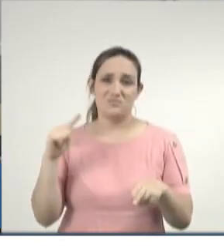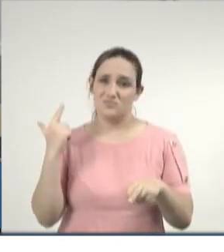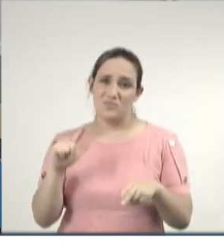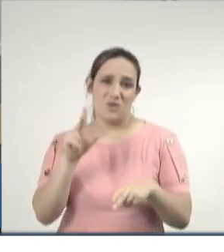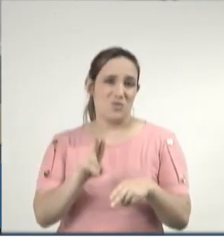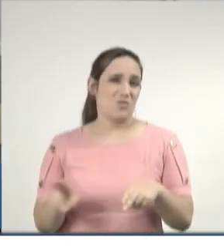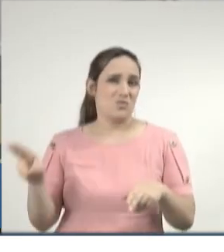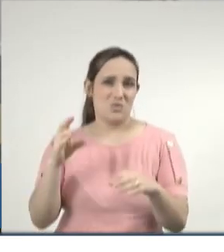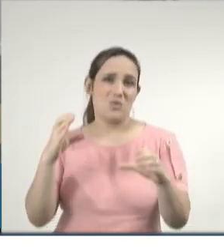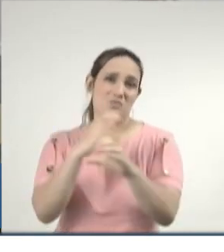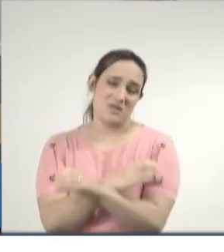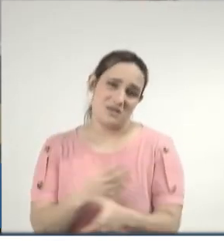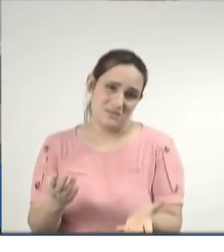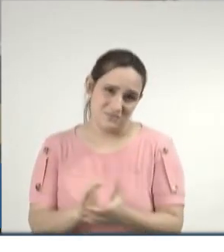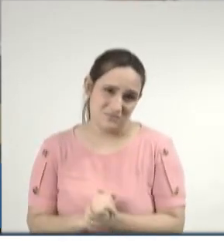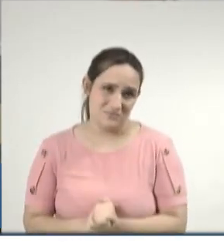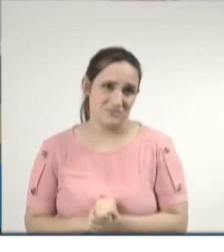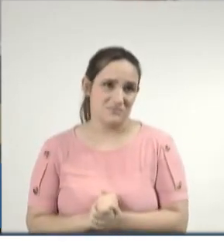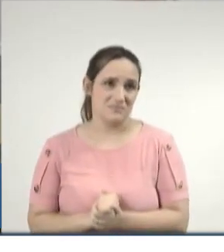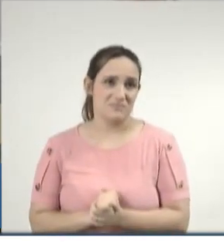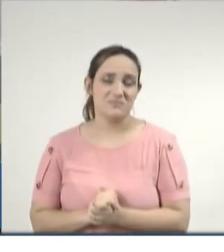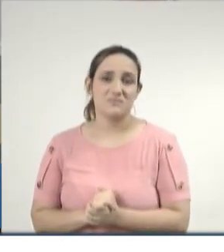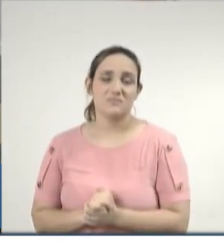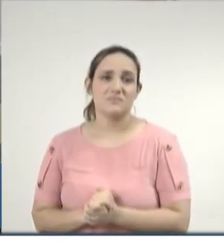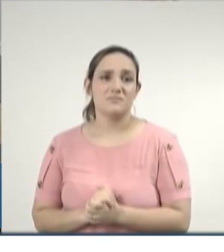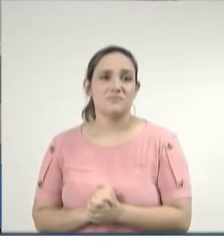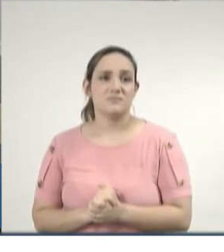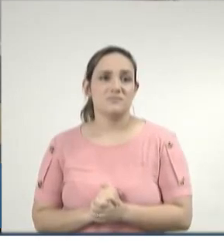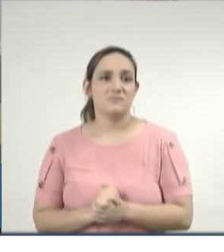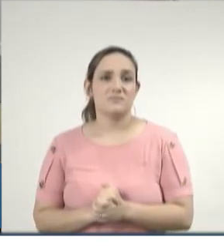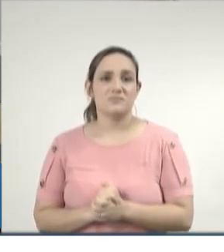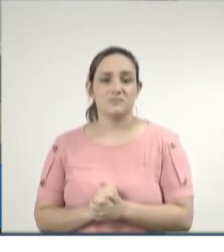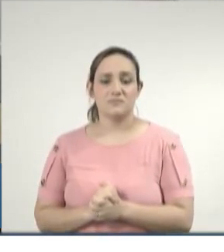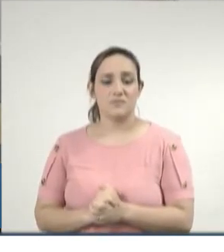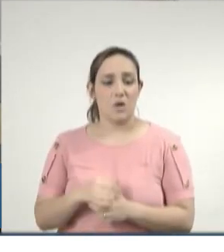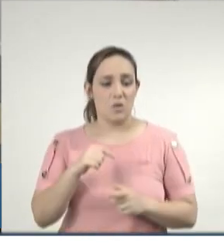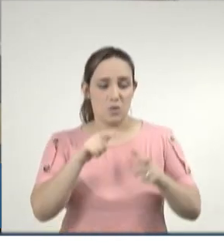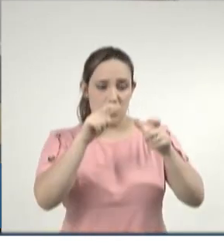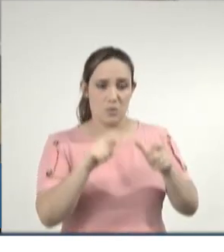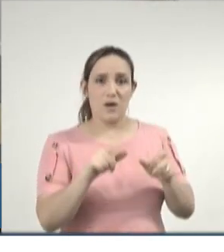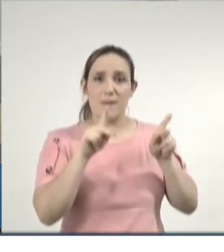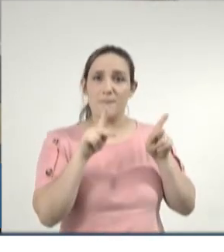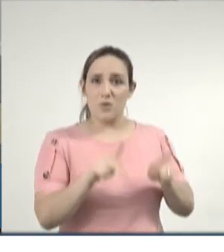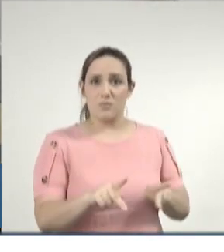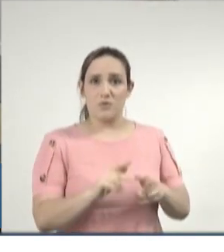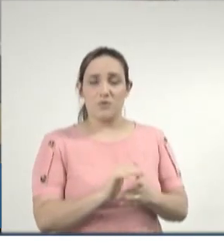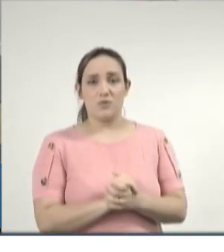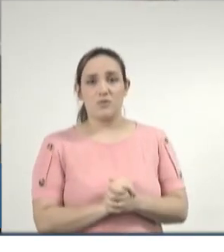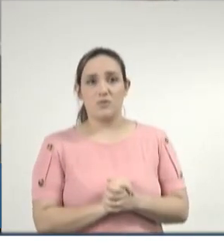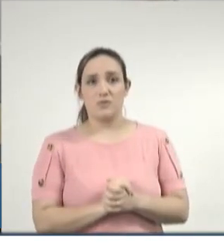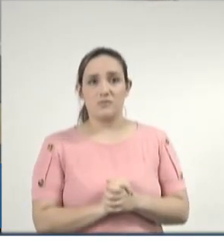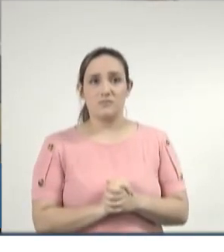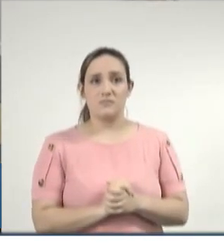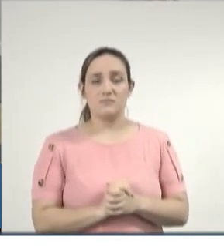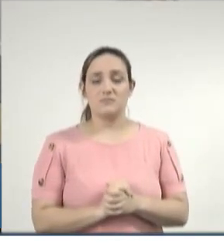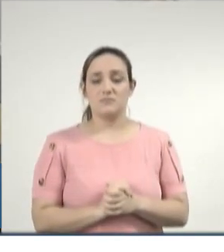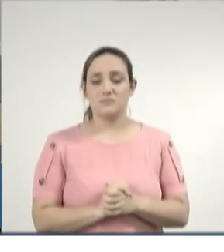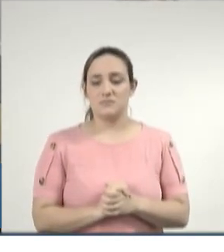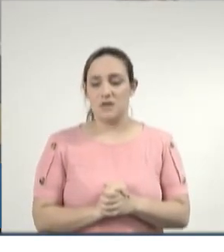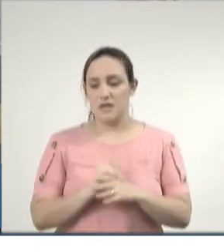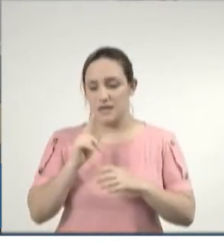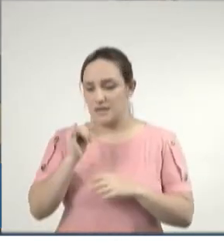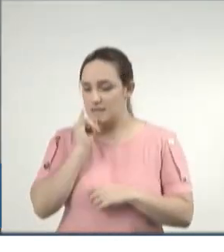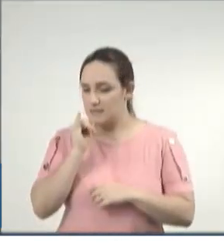integralidade? Não vive, né? Quem aqui concorda que o espaço público, trabalhar fora e prover casa, é para homens, e o